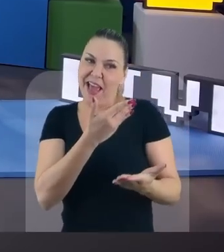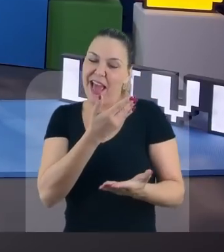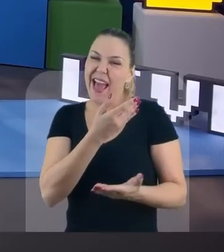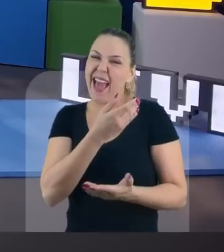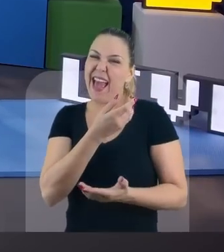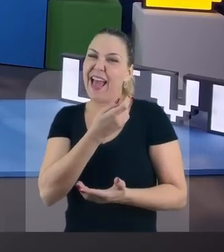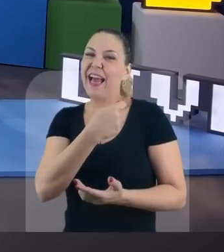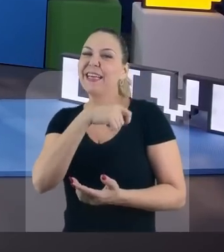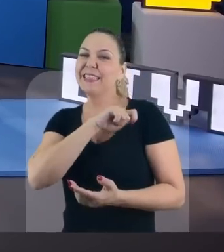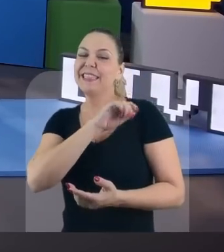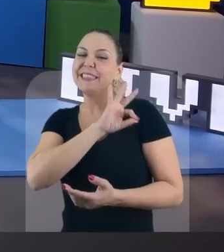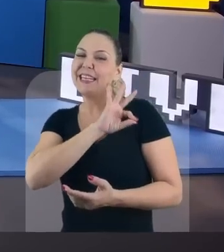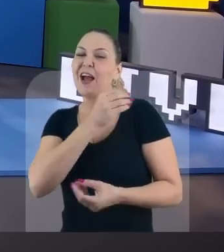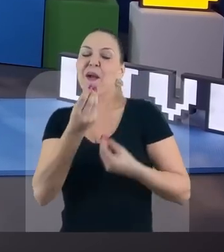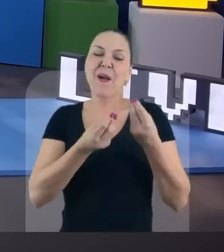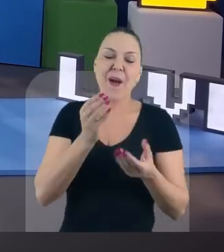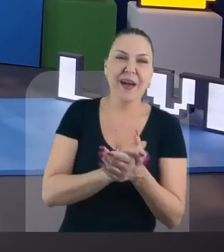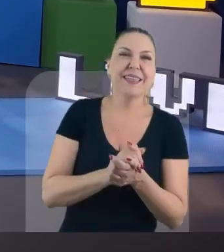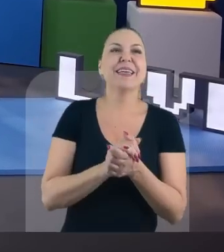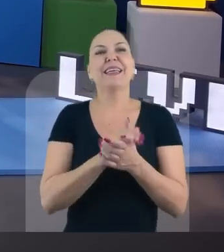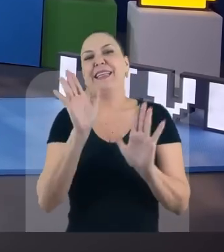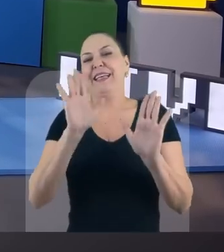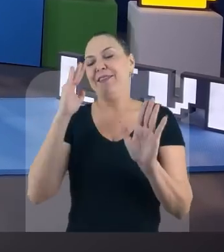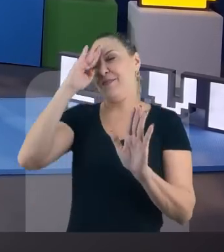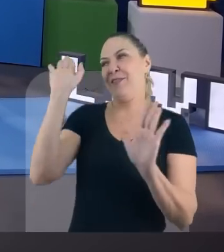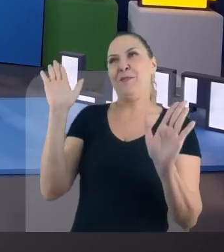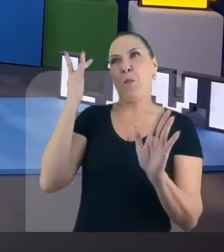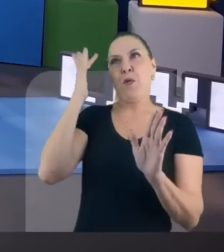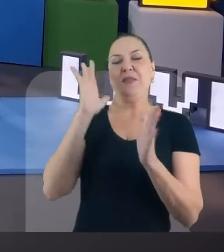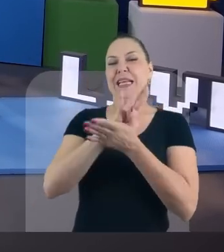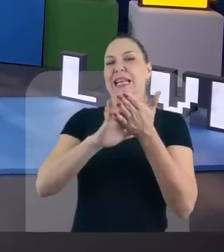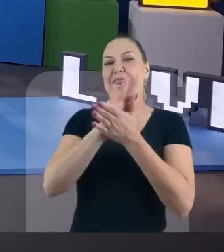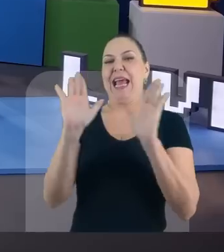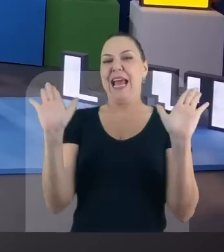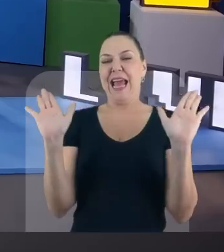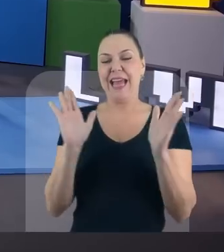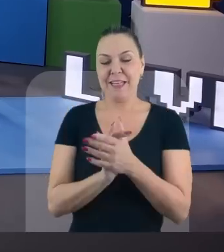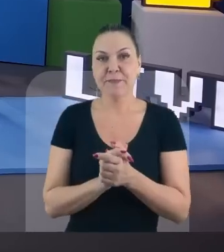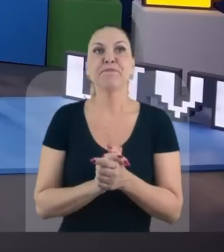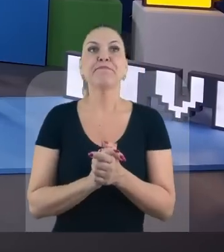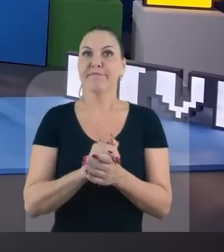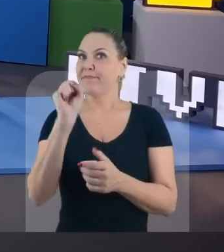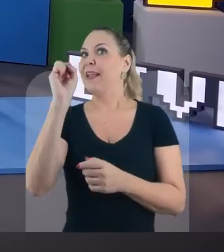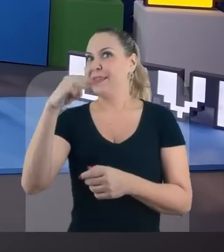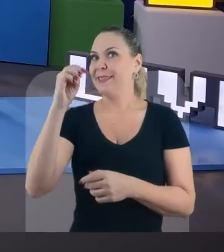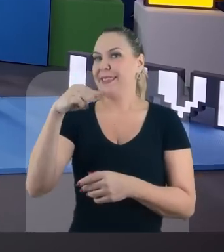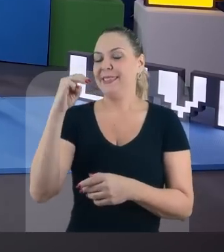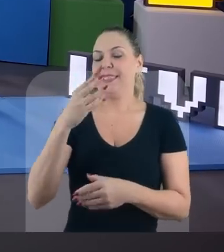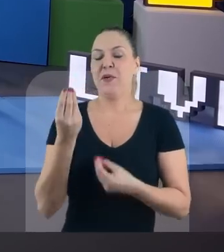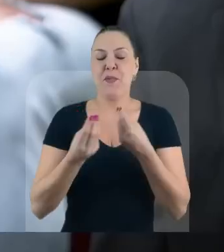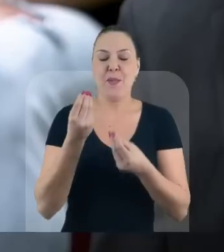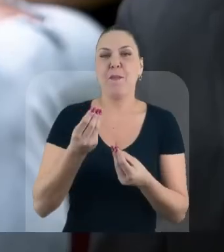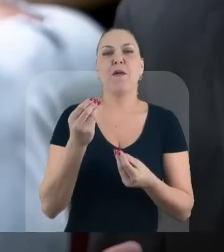nada, não. Isso aí, Valdemar e Bolsonaro. Aí. E, de fato, a capital do Rio ela é muito importante. Só que a gente vê